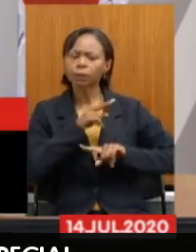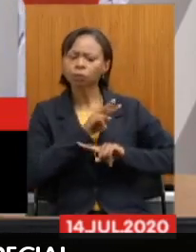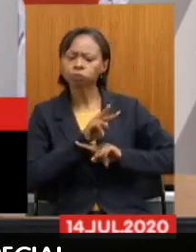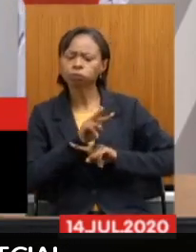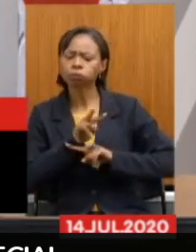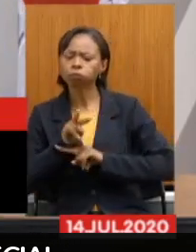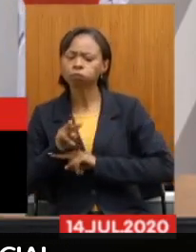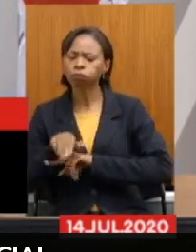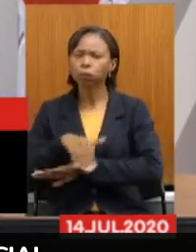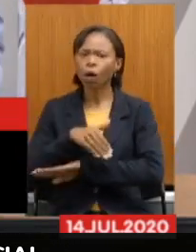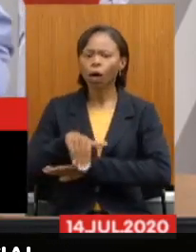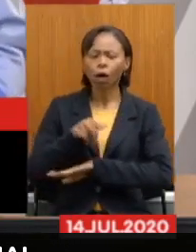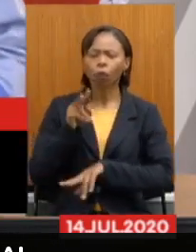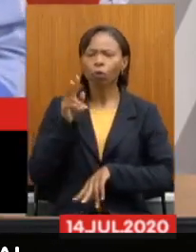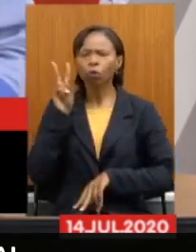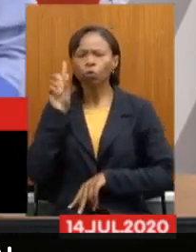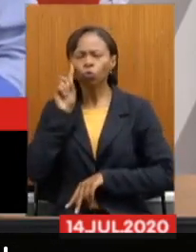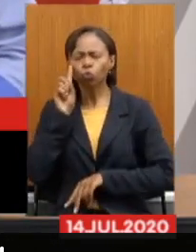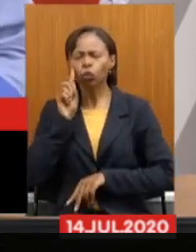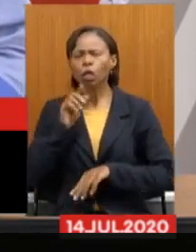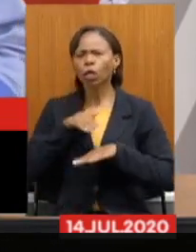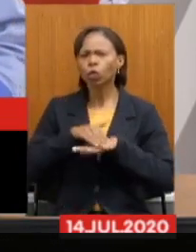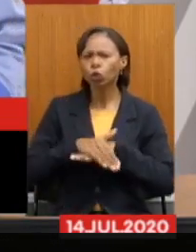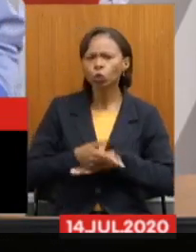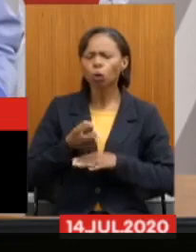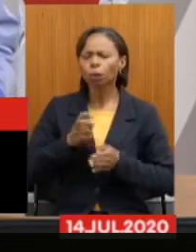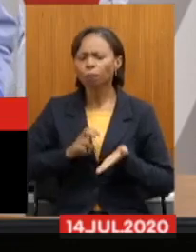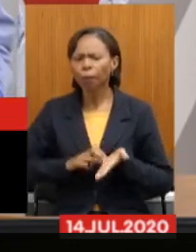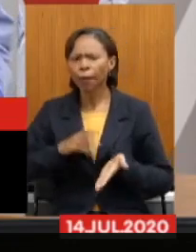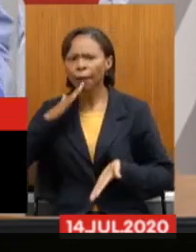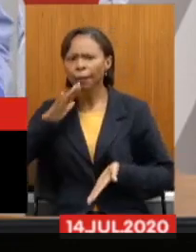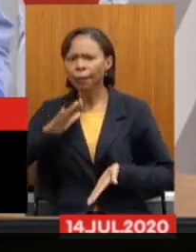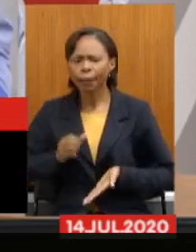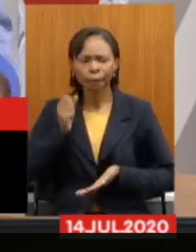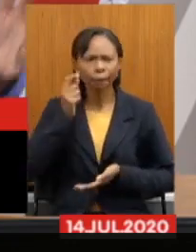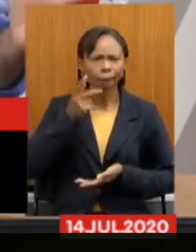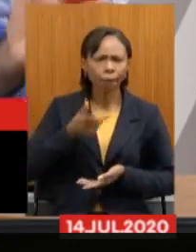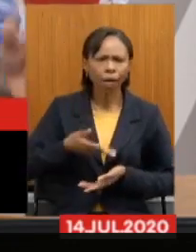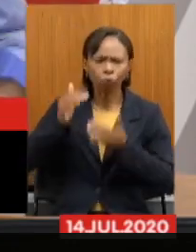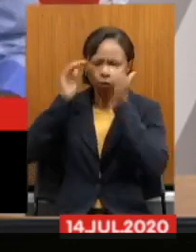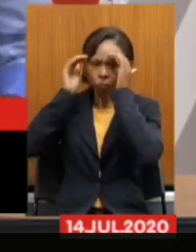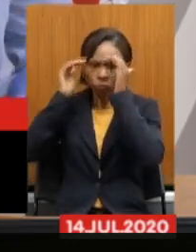dioturnamente, cumprindo as ordens emanadas dos juízos. E a nossa